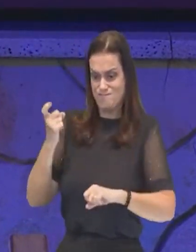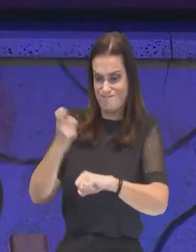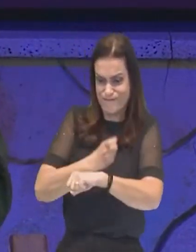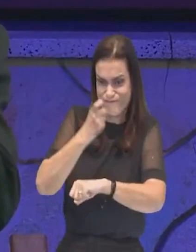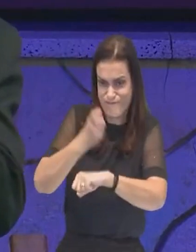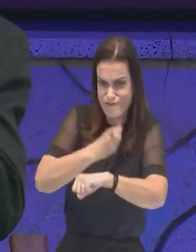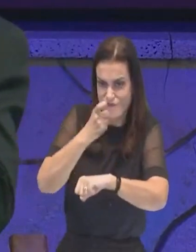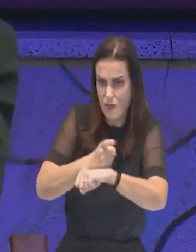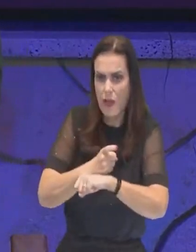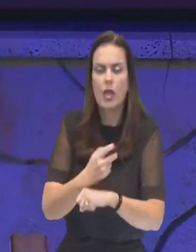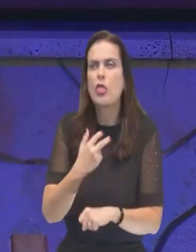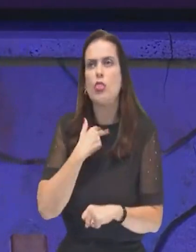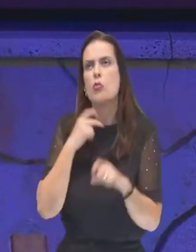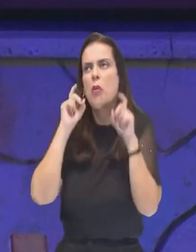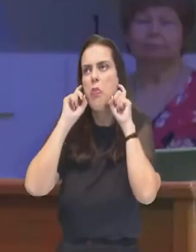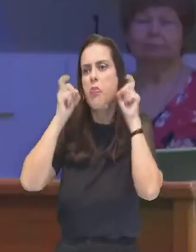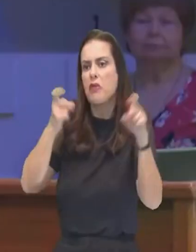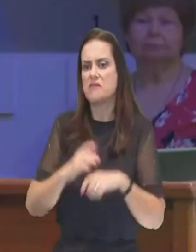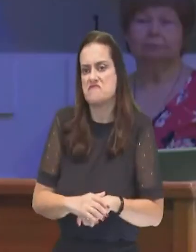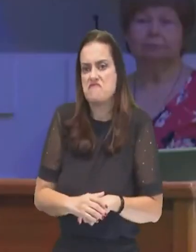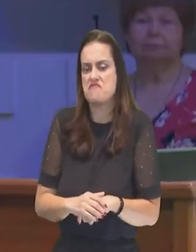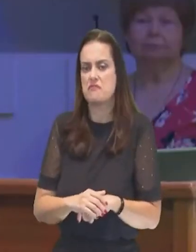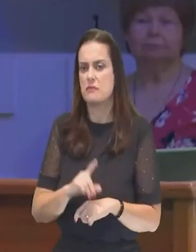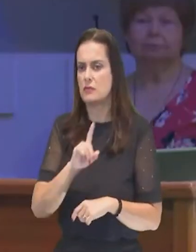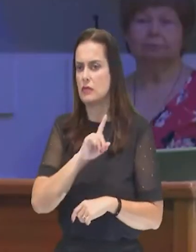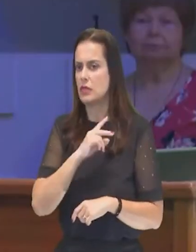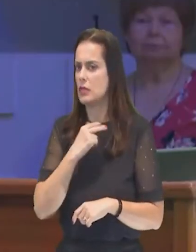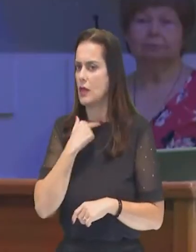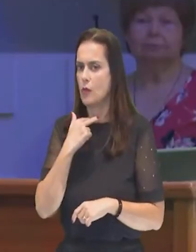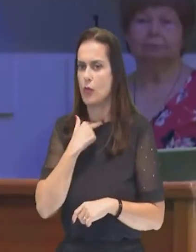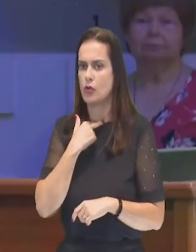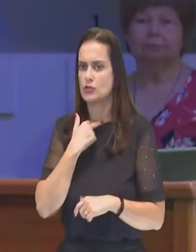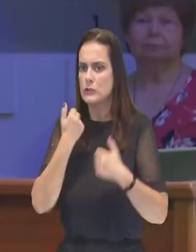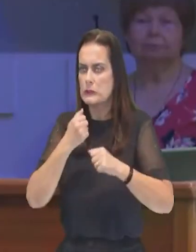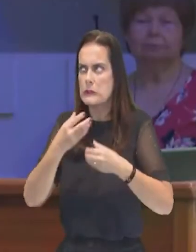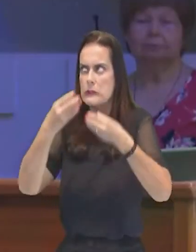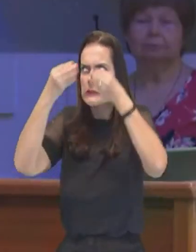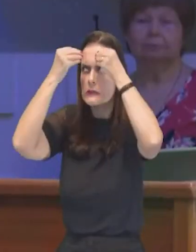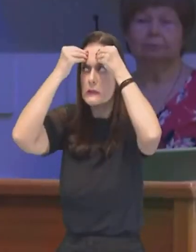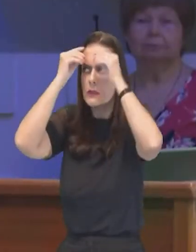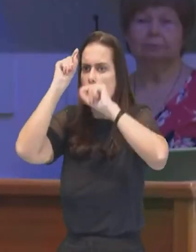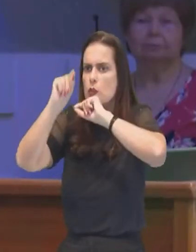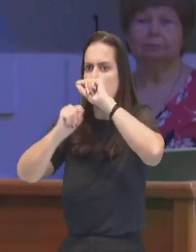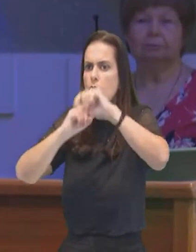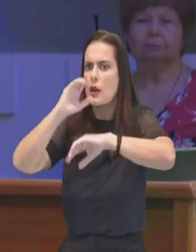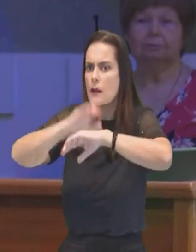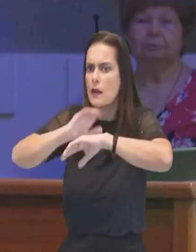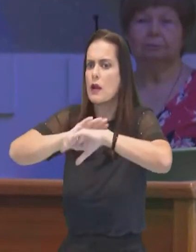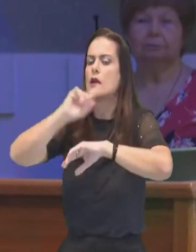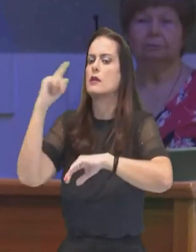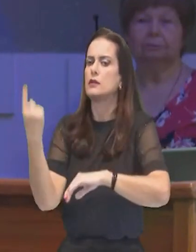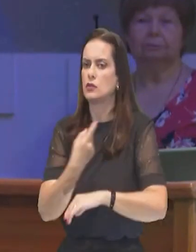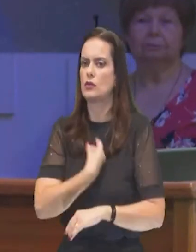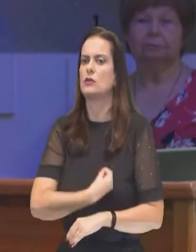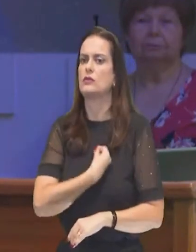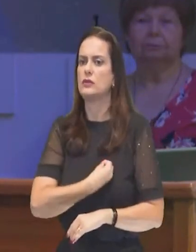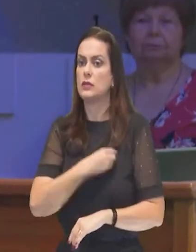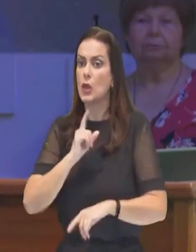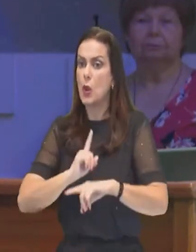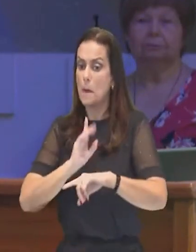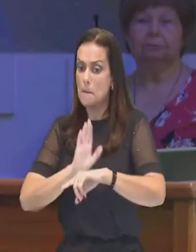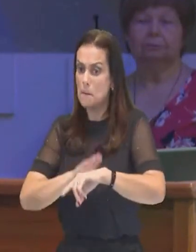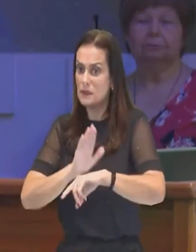isso e sair daqui como se nada tivesse acontecido. Nós precisamos colocar isso em prática na nossa vida, querido, porque o tempo